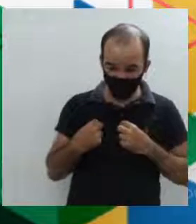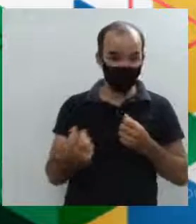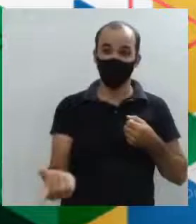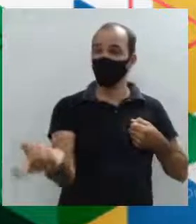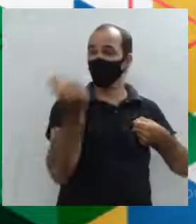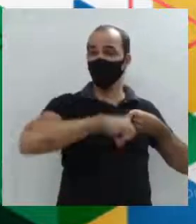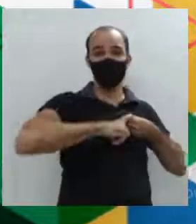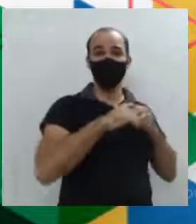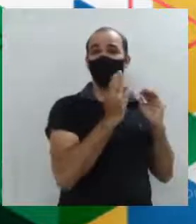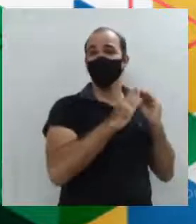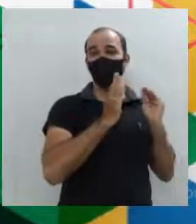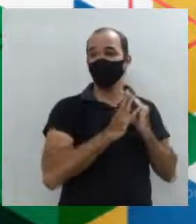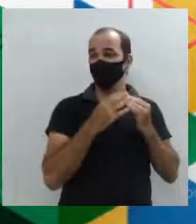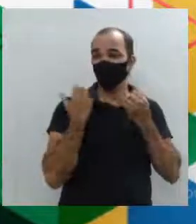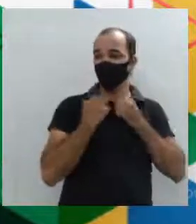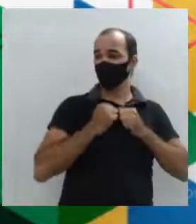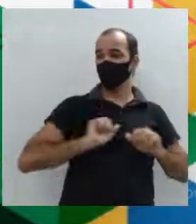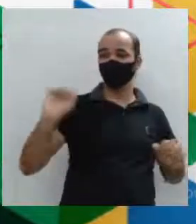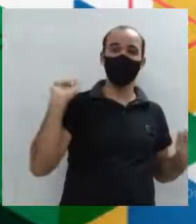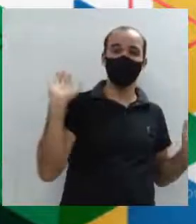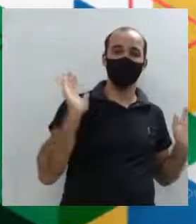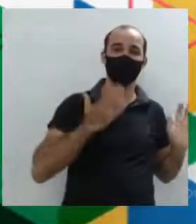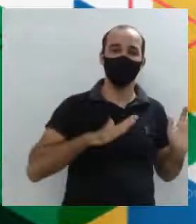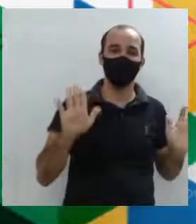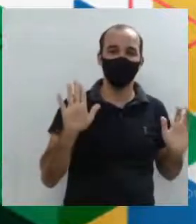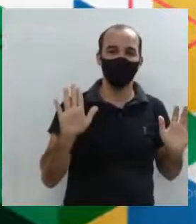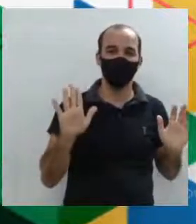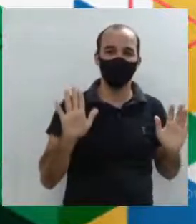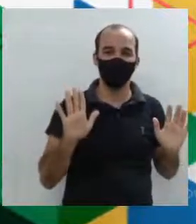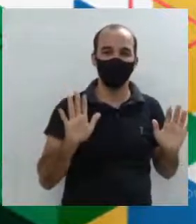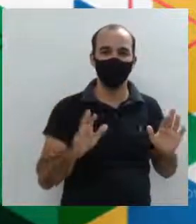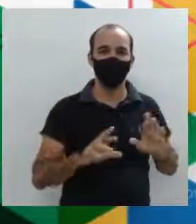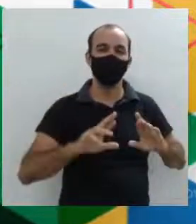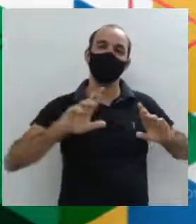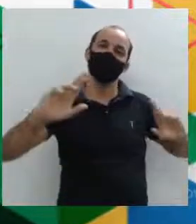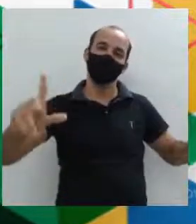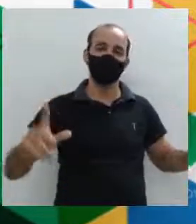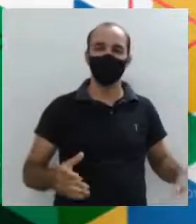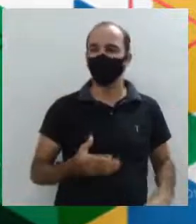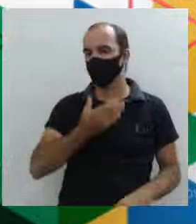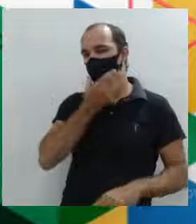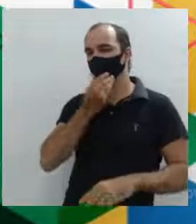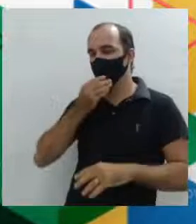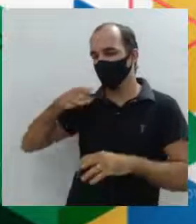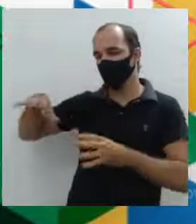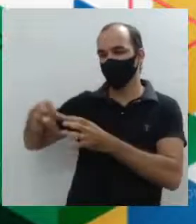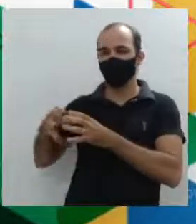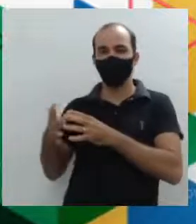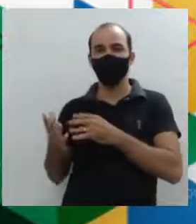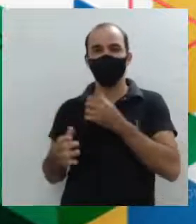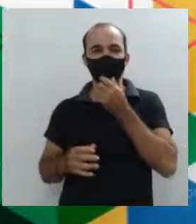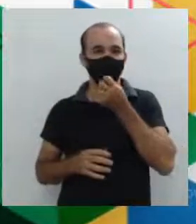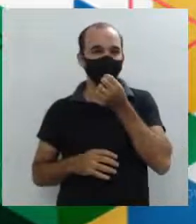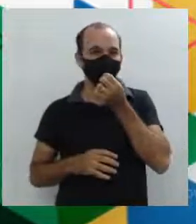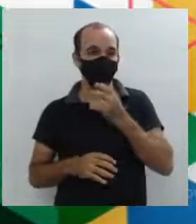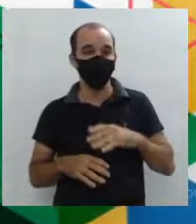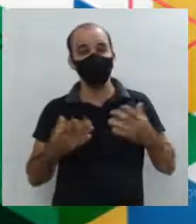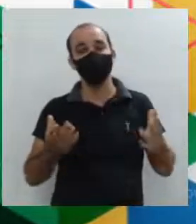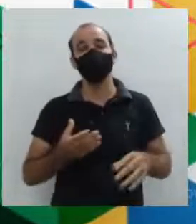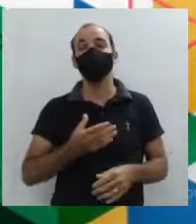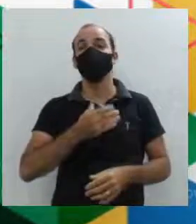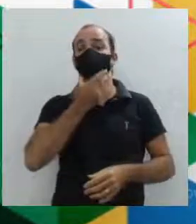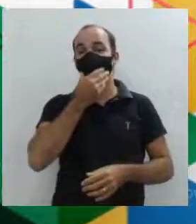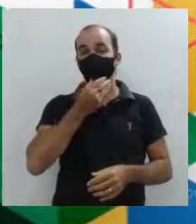para casa. Eu não fico. Nós somos levados. Veja o que é que diz Adorno. Segundo ele,